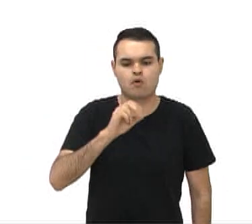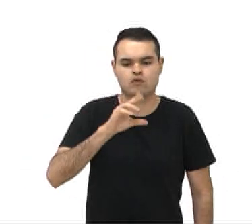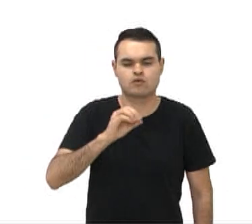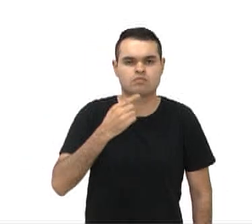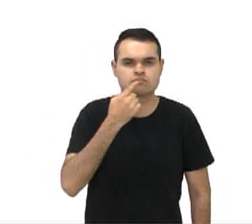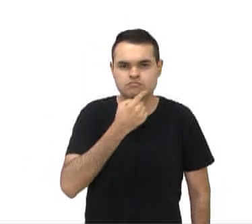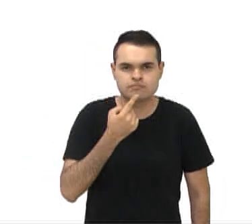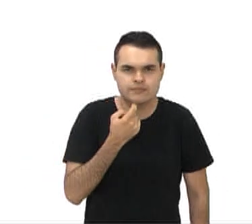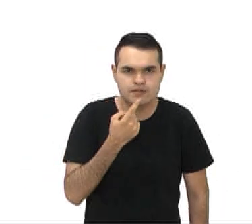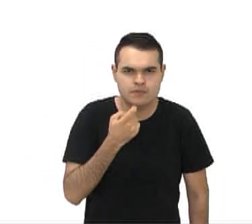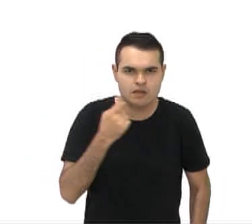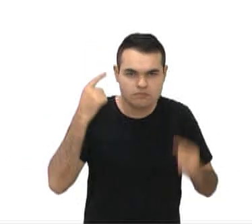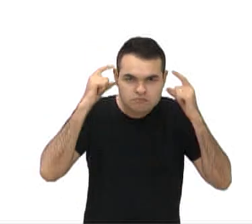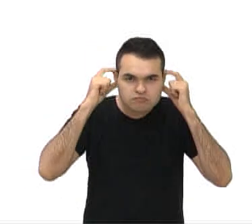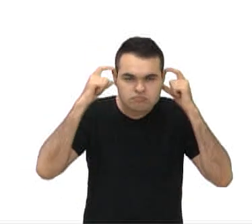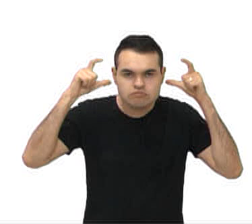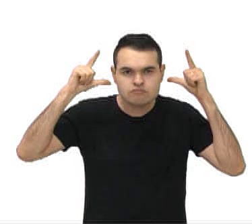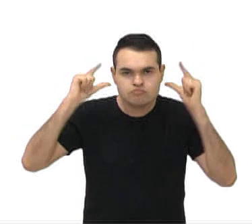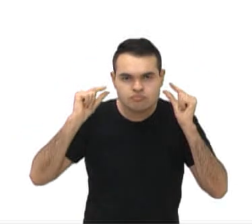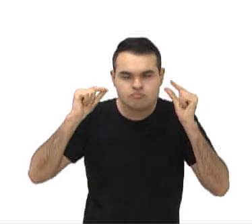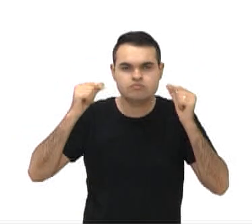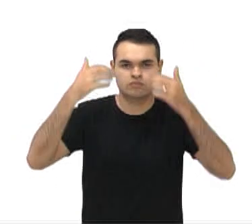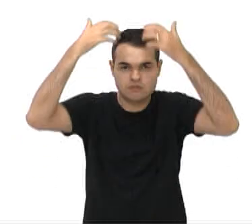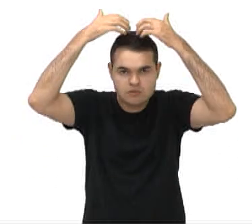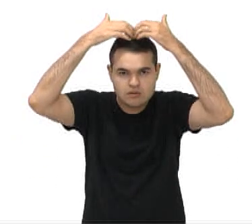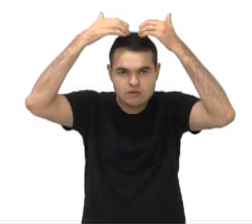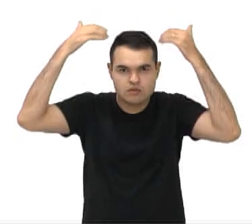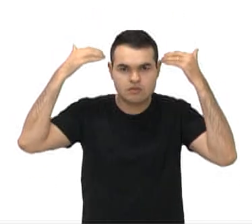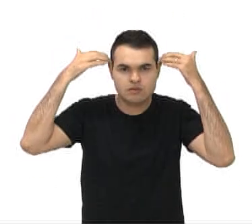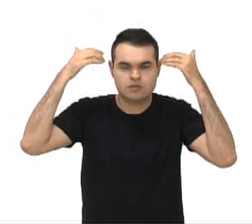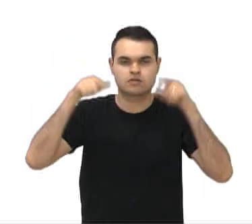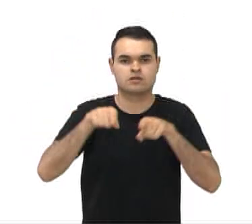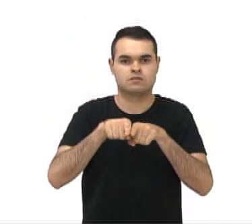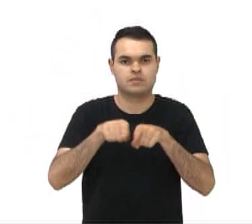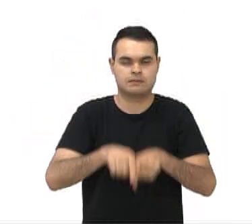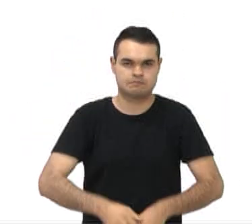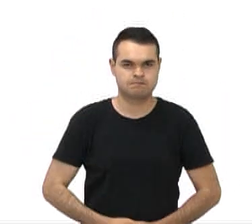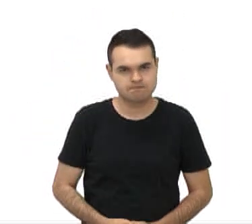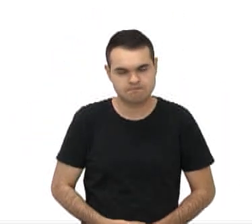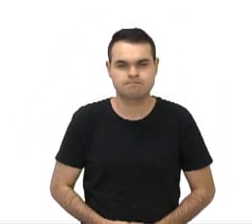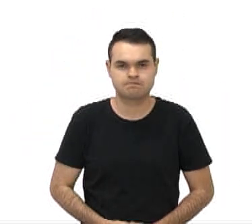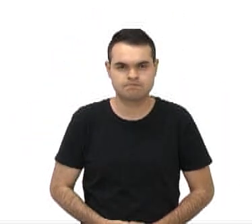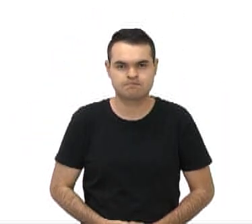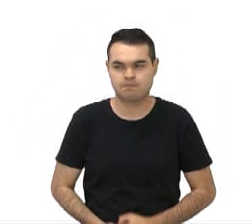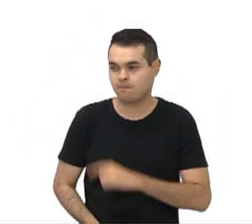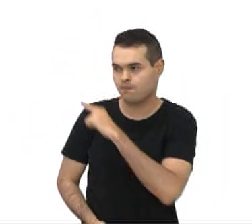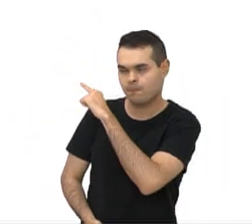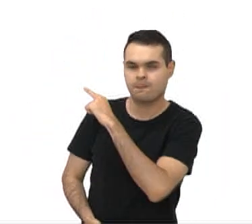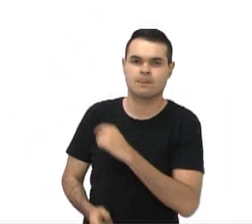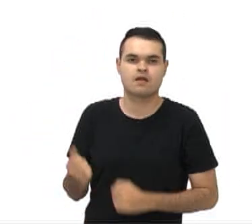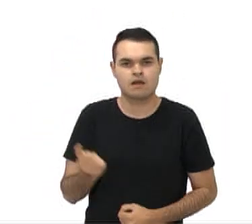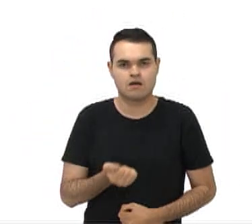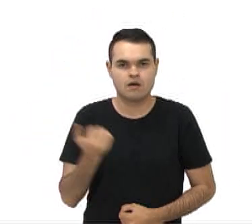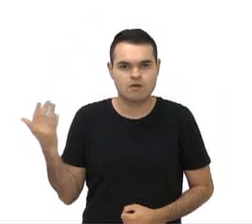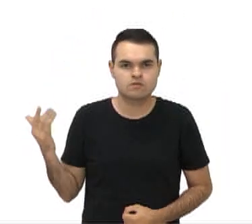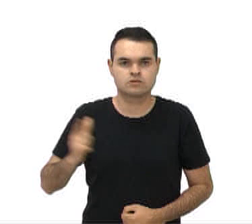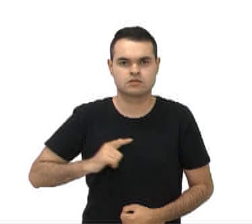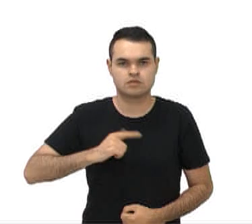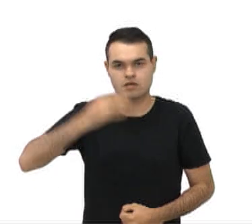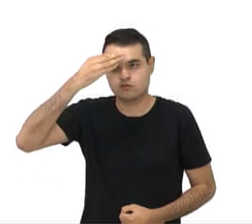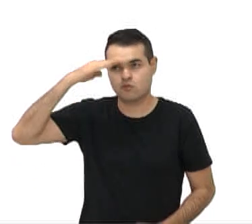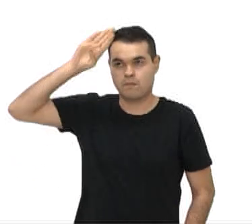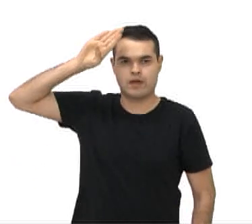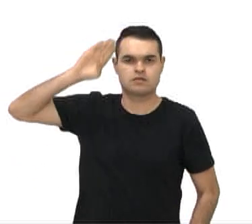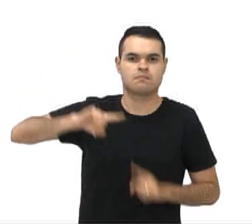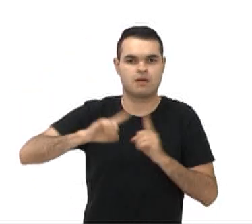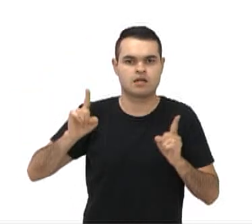orelhas pequenas e um penteado descrito por Wall como repartido ao meio. Alguns até exibem um certo topete, só